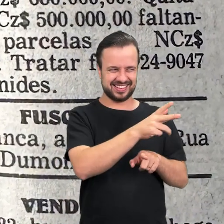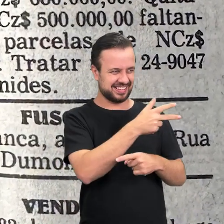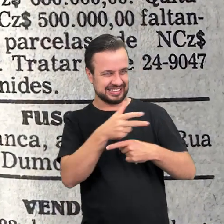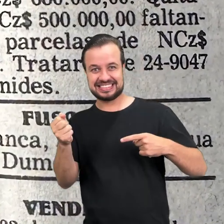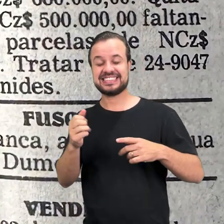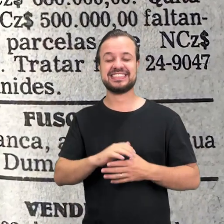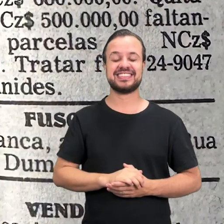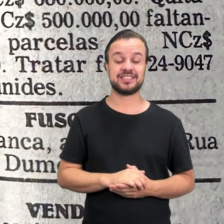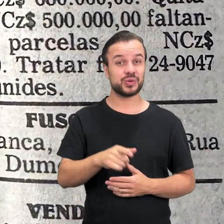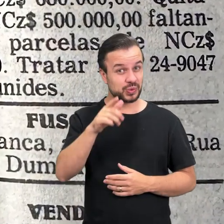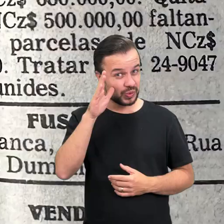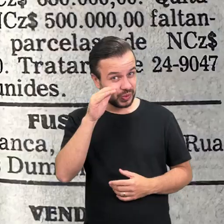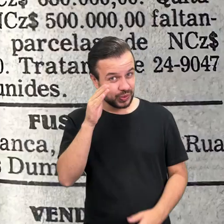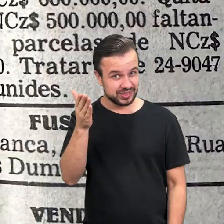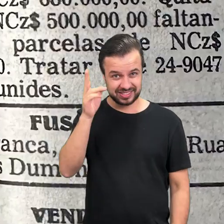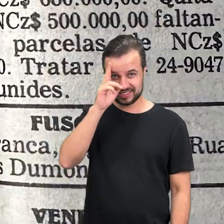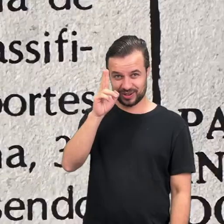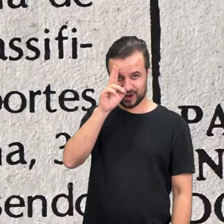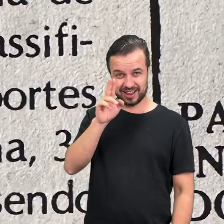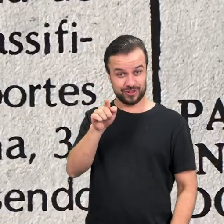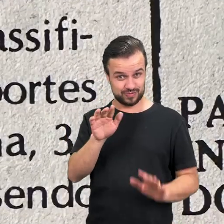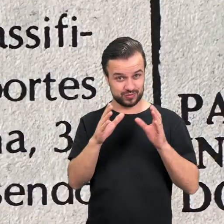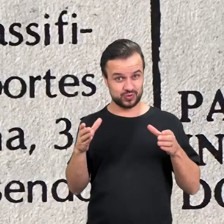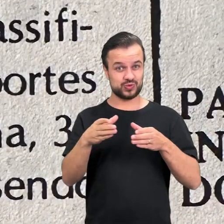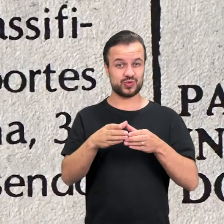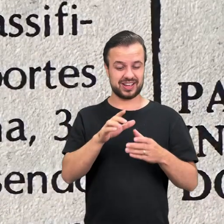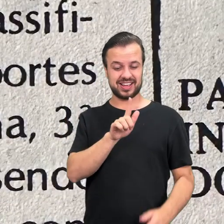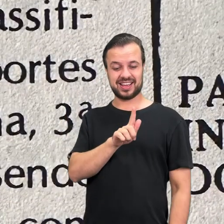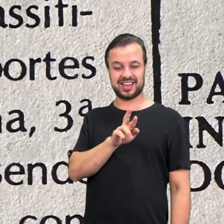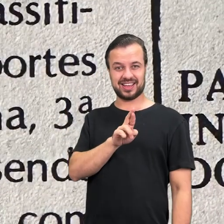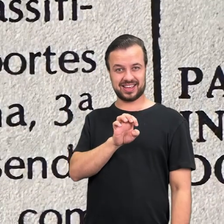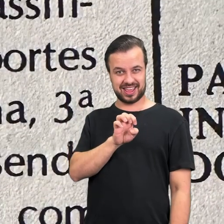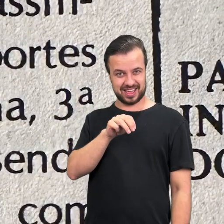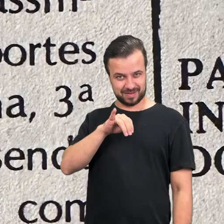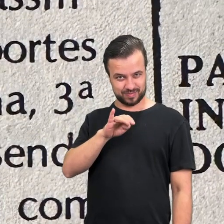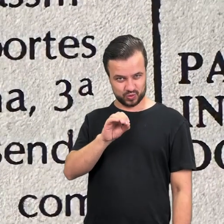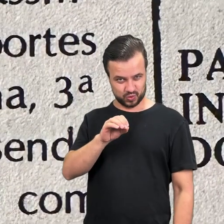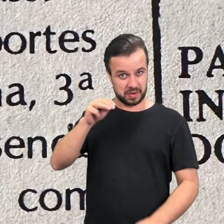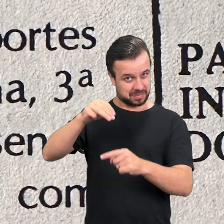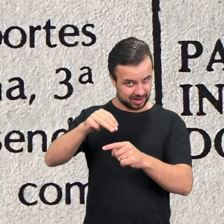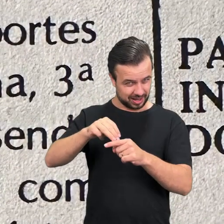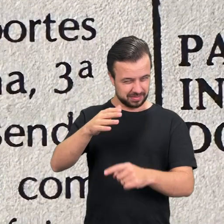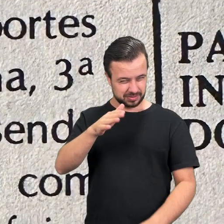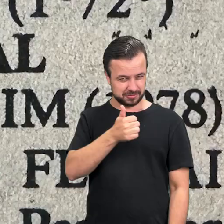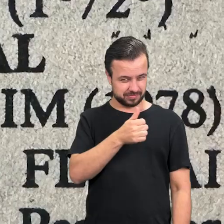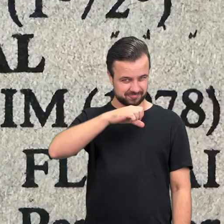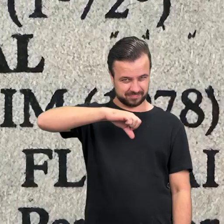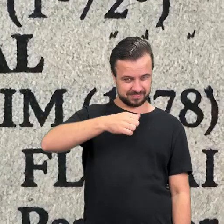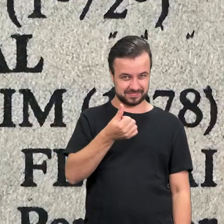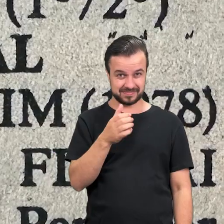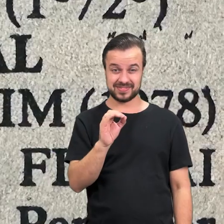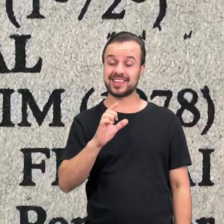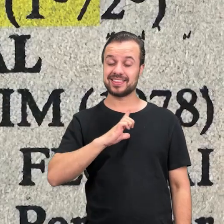curioso é que até o histórico Grêmio Maringá, glorioso nas décadas de 60 e 70, também teve